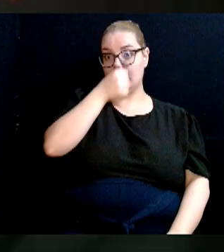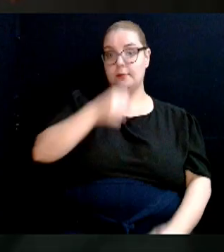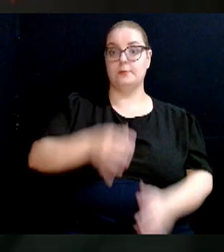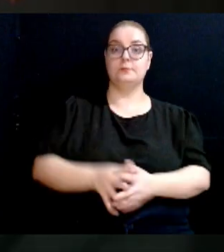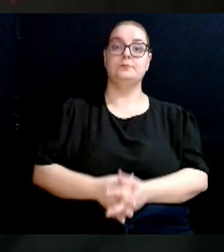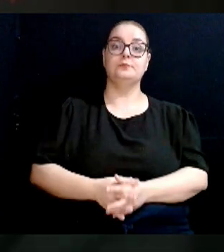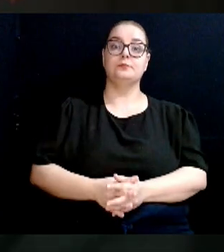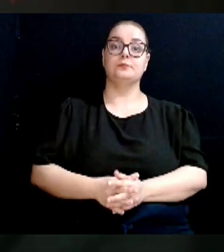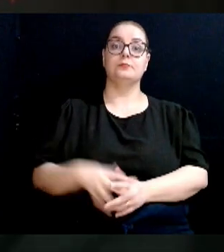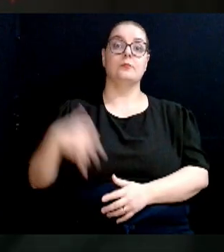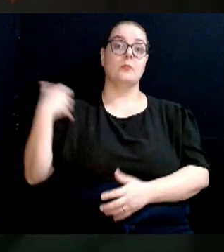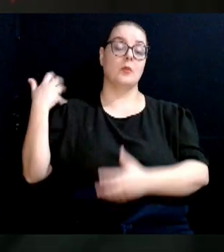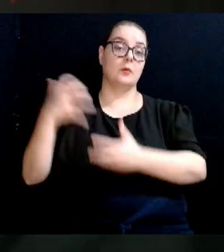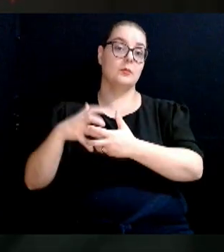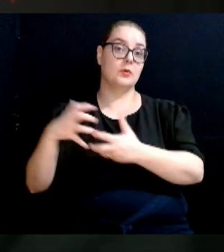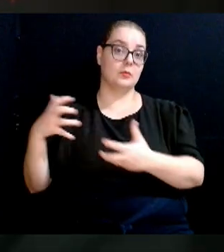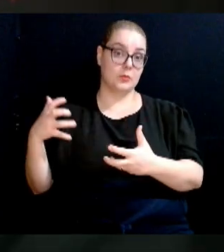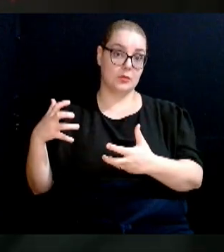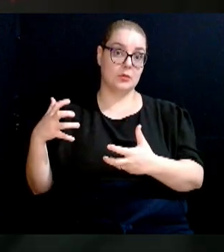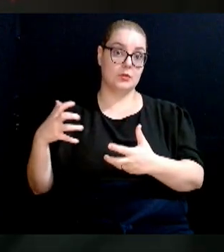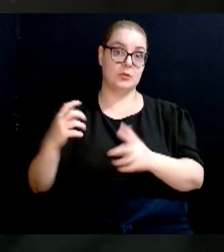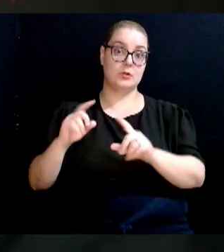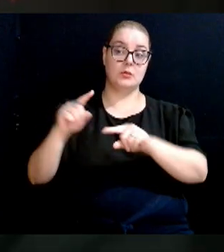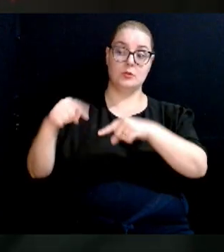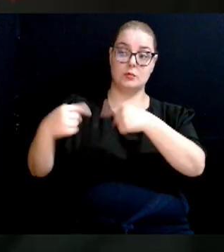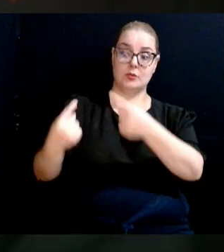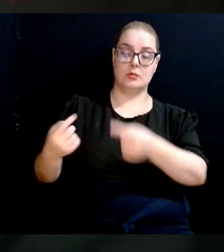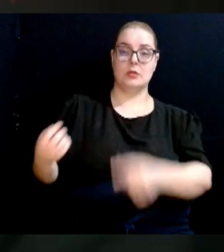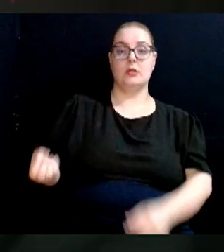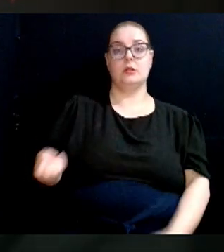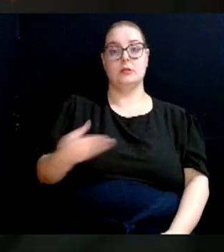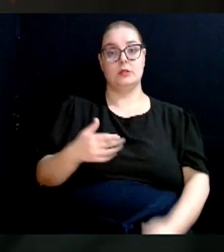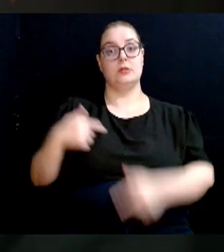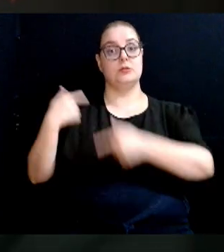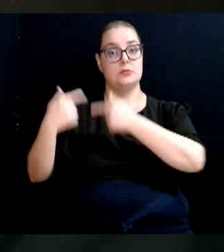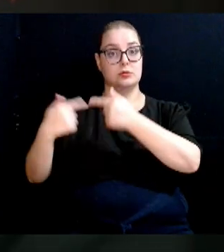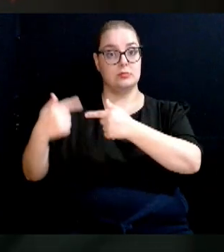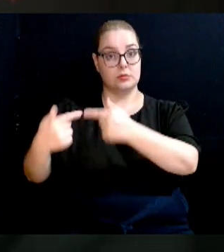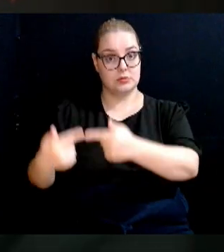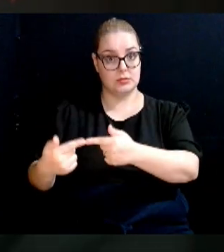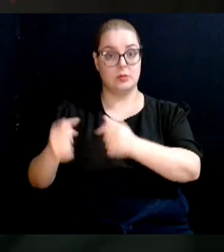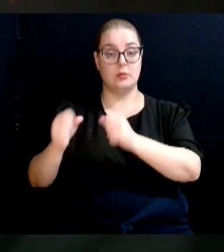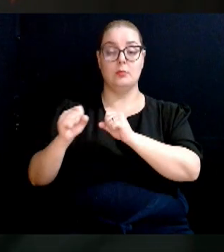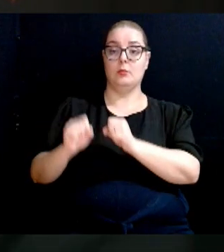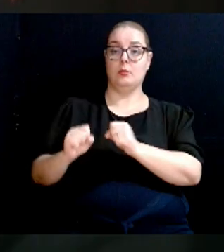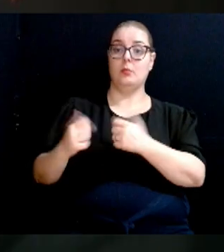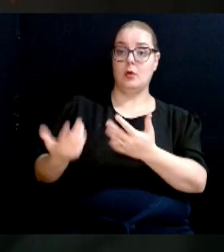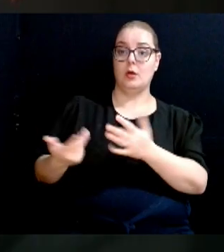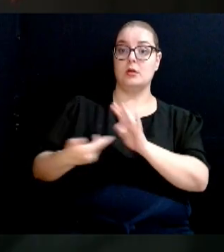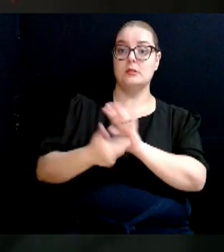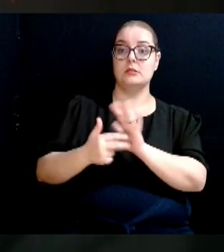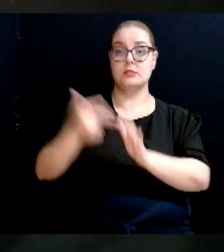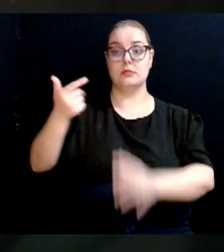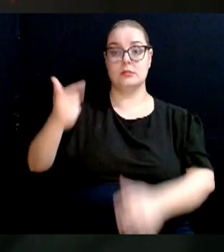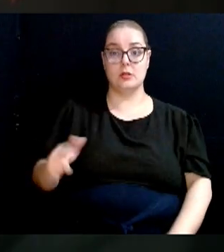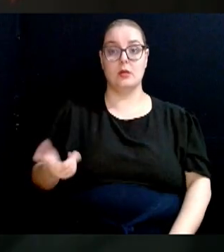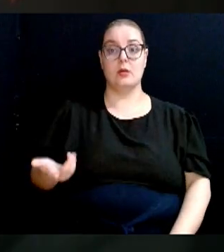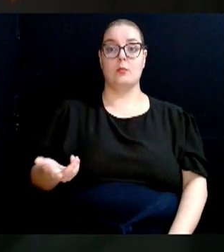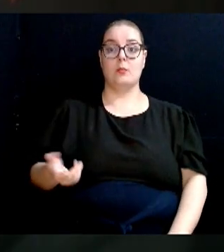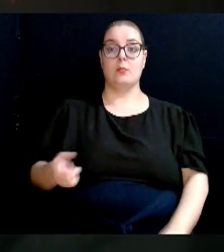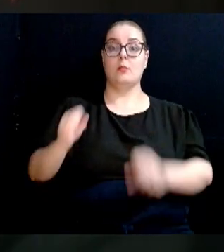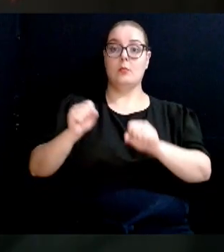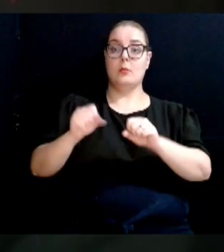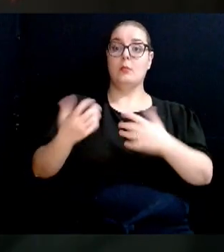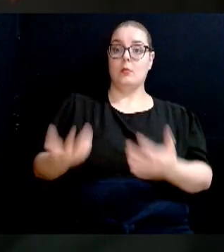envelhecimento das novas gerações possa ser ressignificado, possa ser